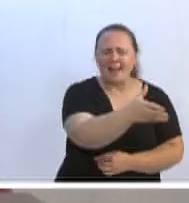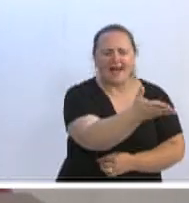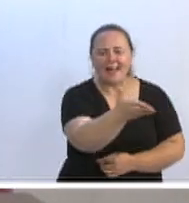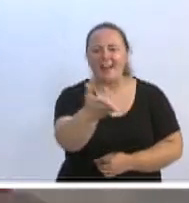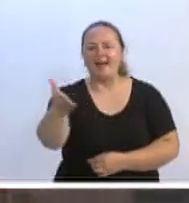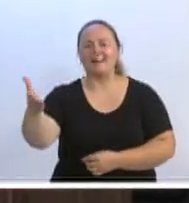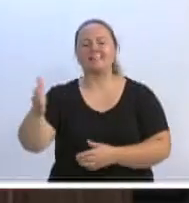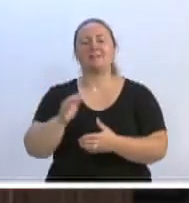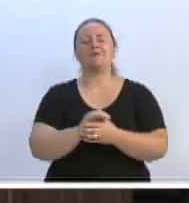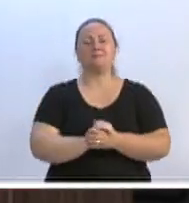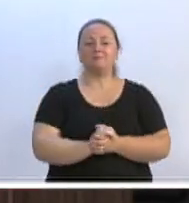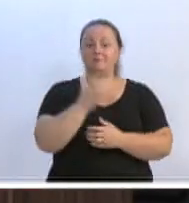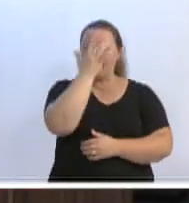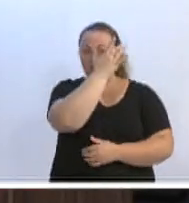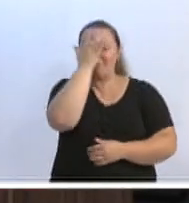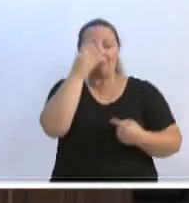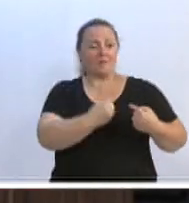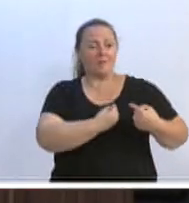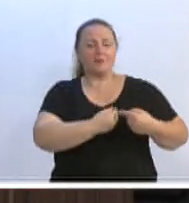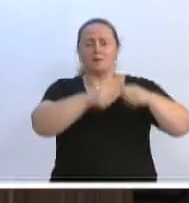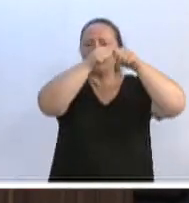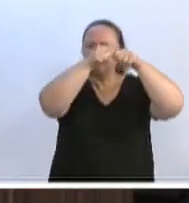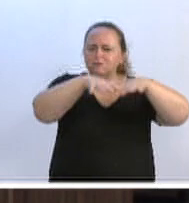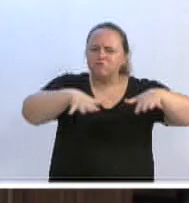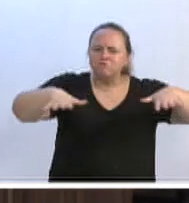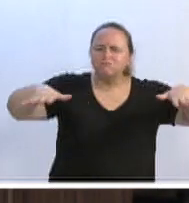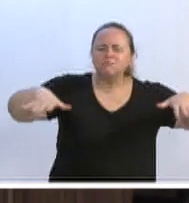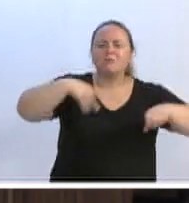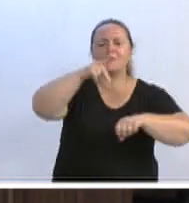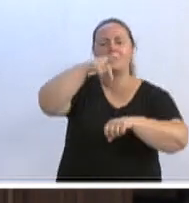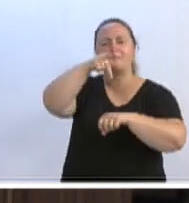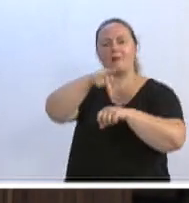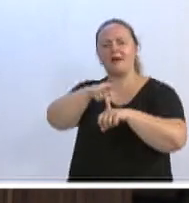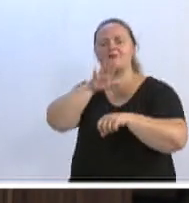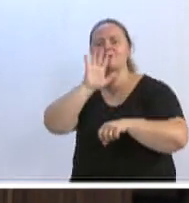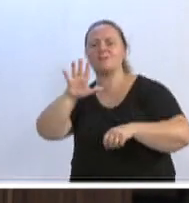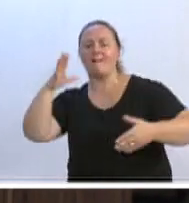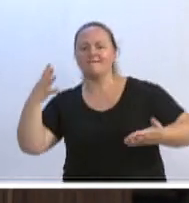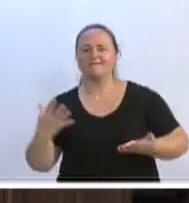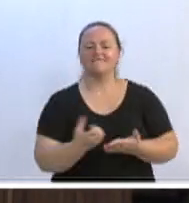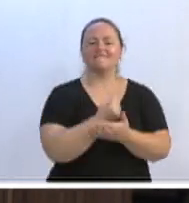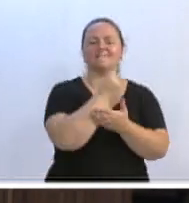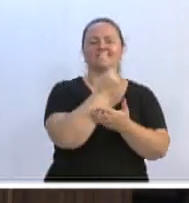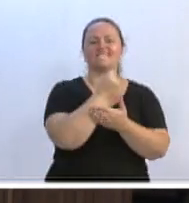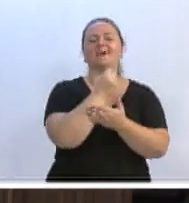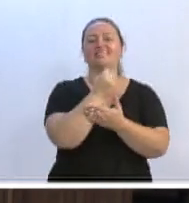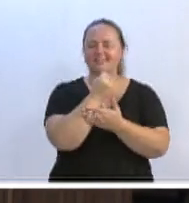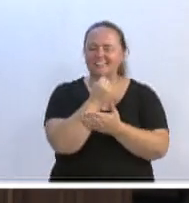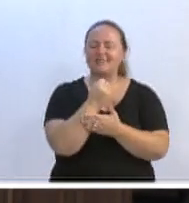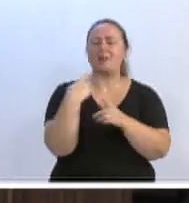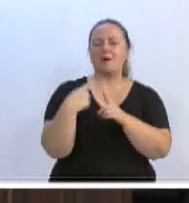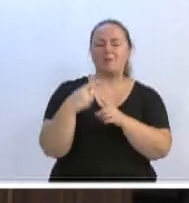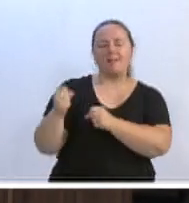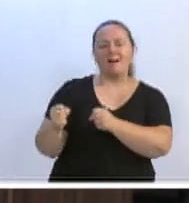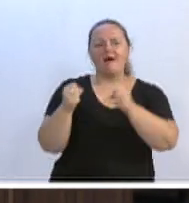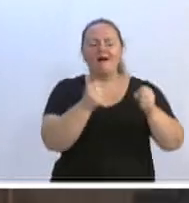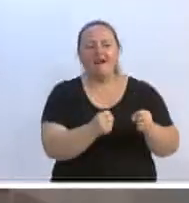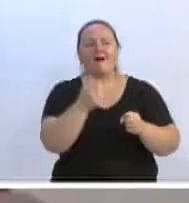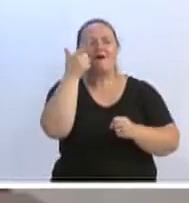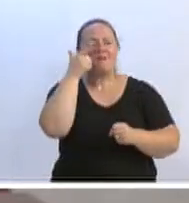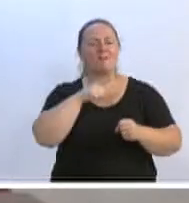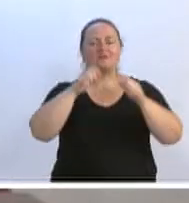a muitas pessoas espalhadas por todo o país, pessoas que já foram alcançadas pelo poder do Evangelho, pessoas que tiveram suas